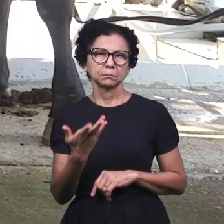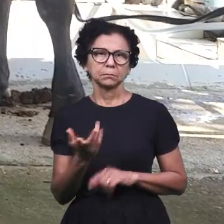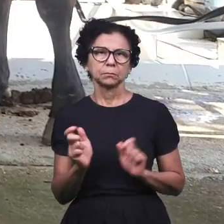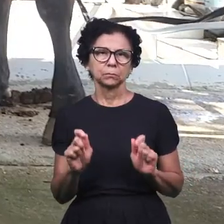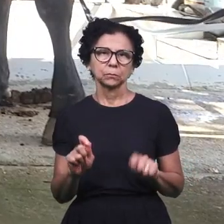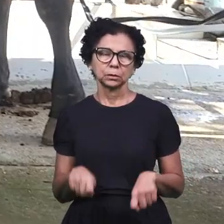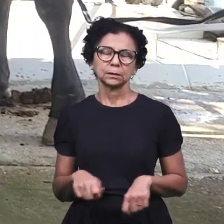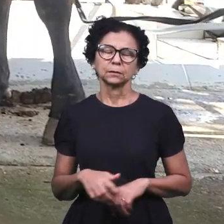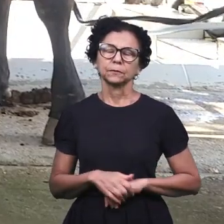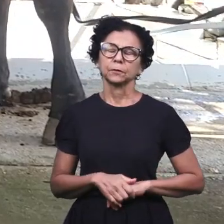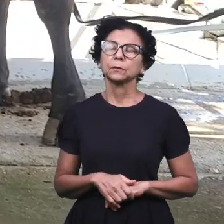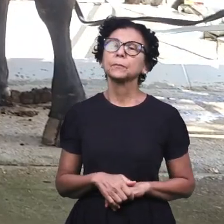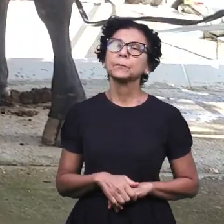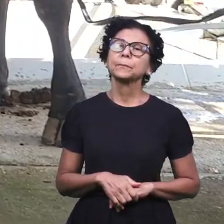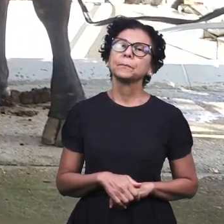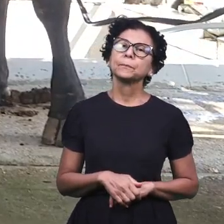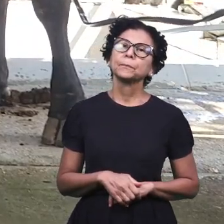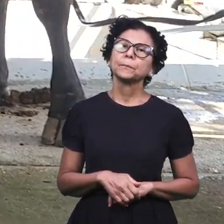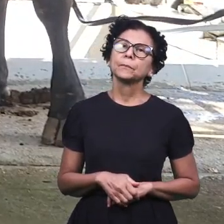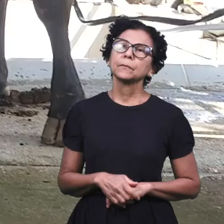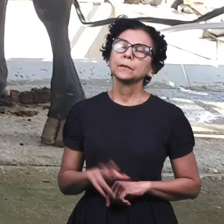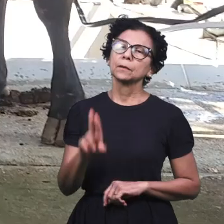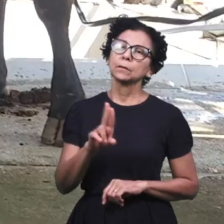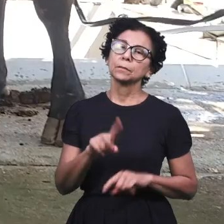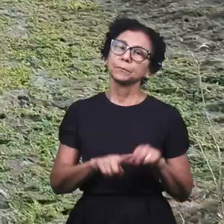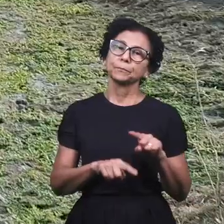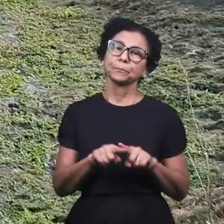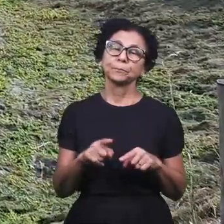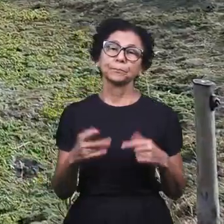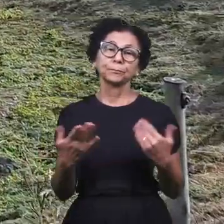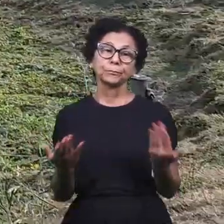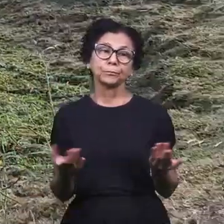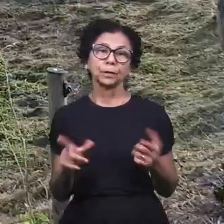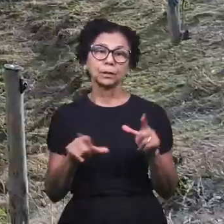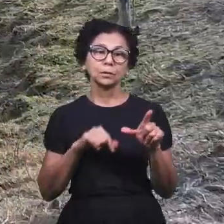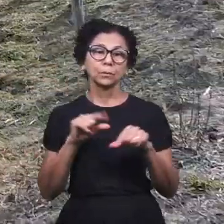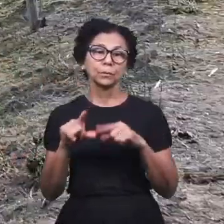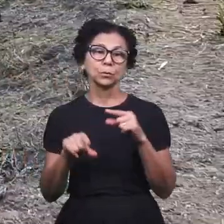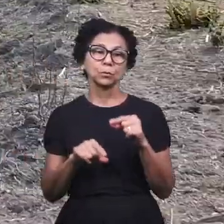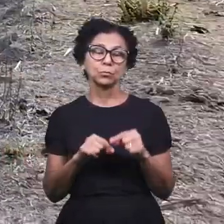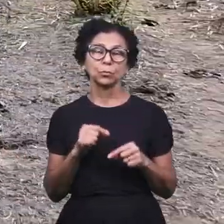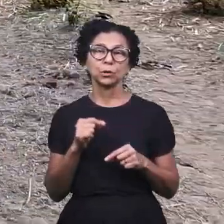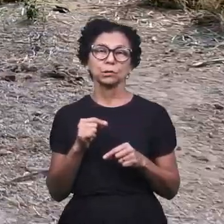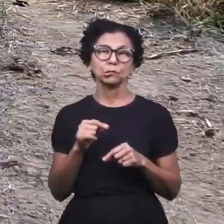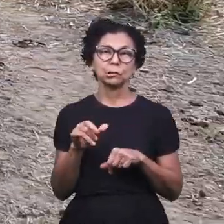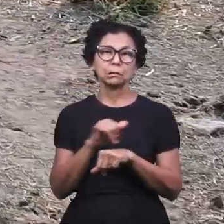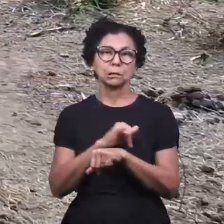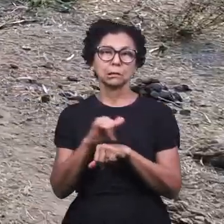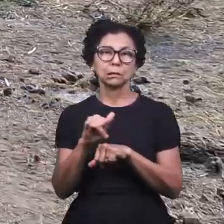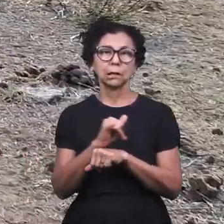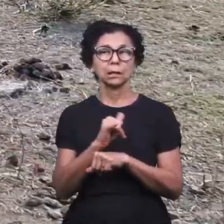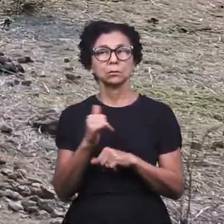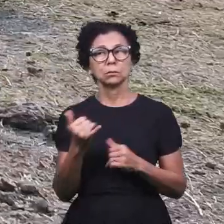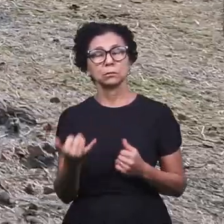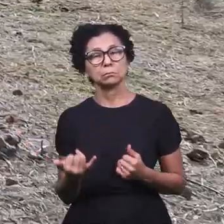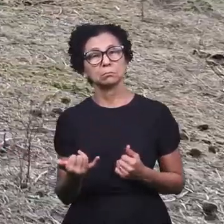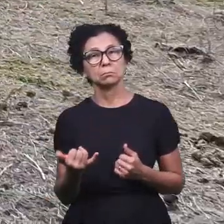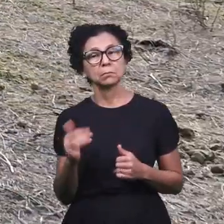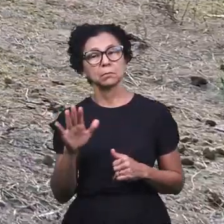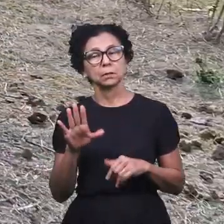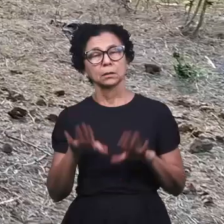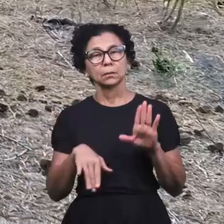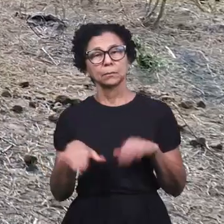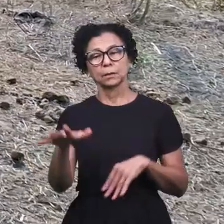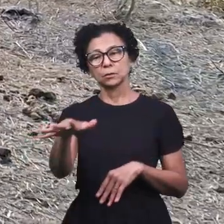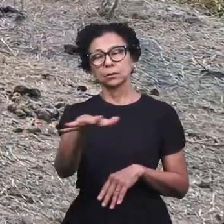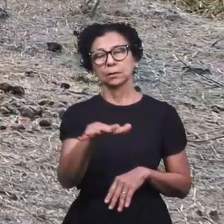Então você tem bons resultados usando esse material. As opções de subprodutos podem variar de acordo com a região.